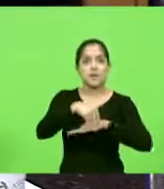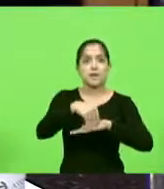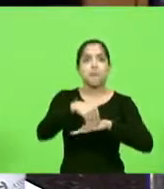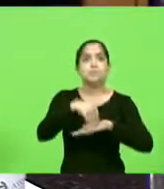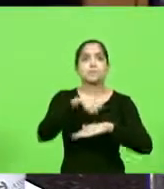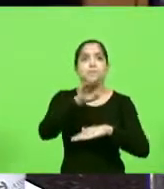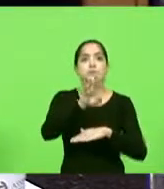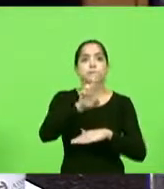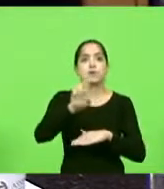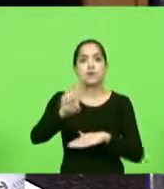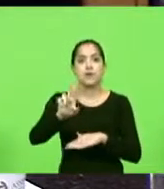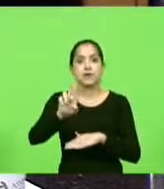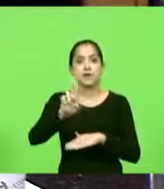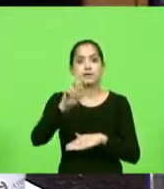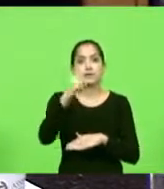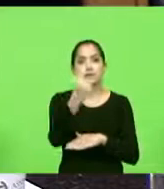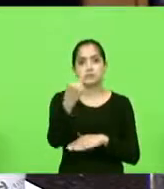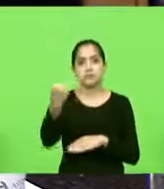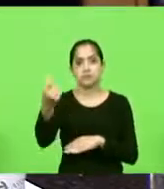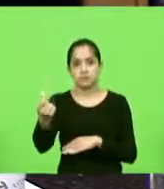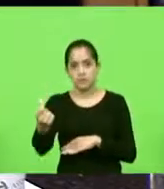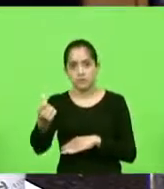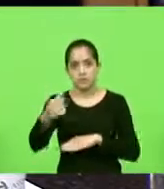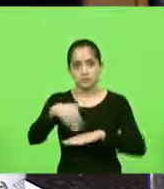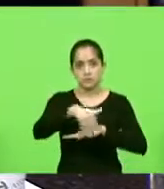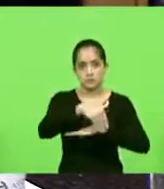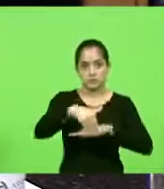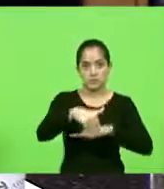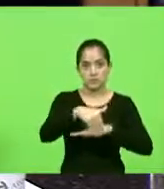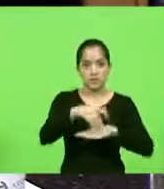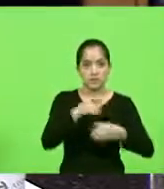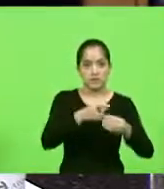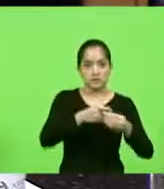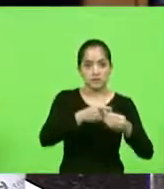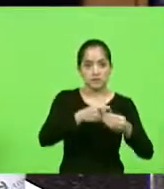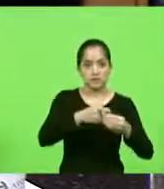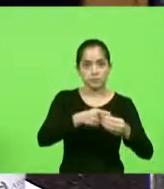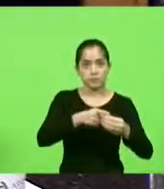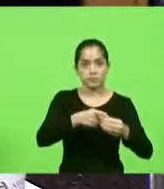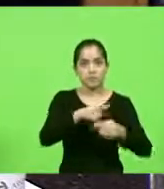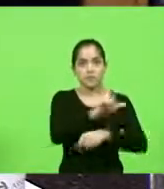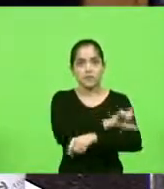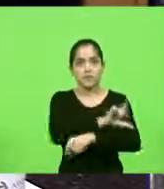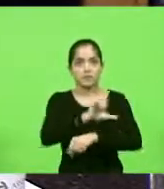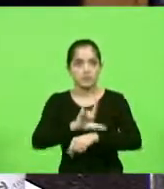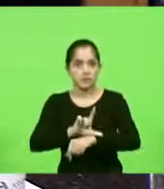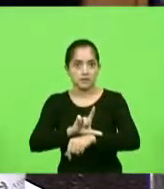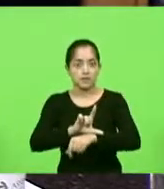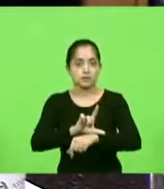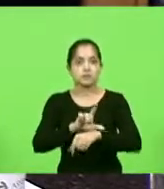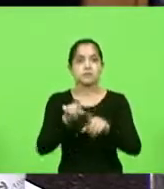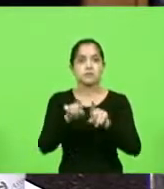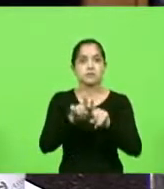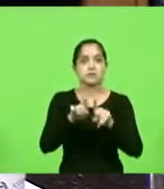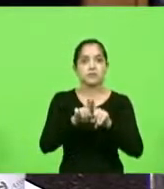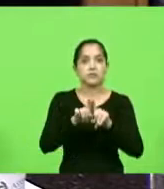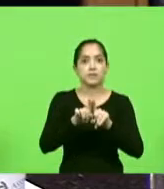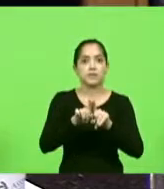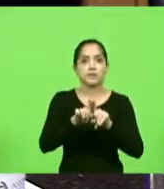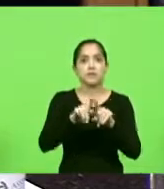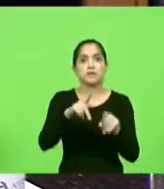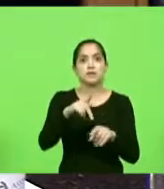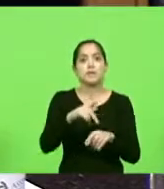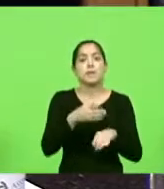BR-116, especialmente no trecho Lages, Capão Alto, também Ponte Alta,